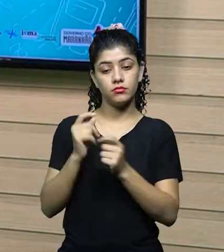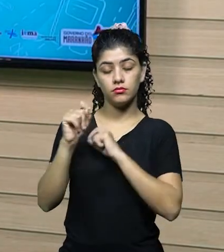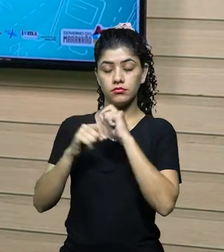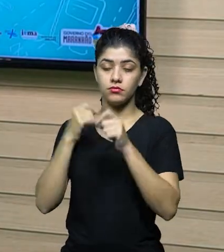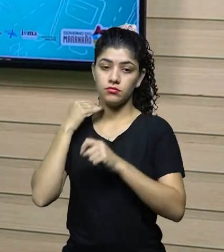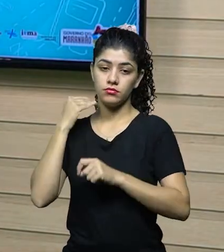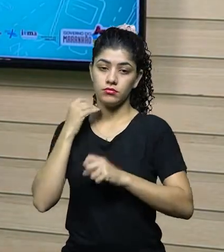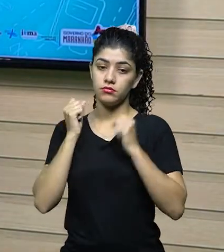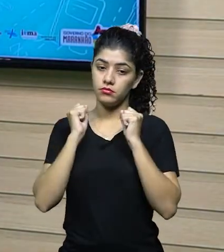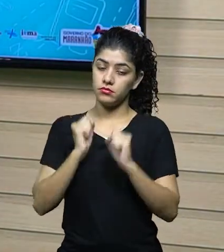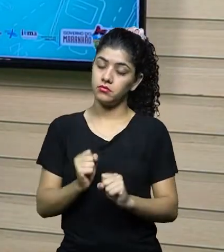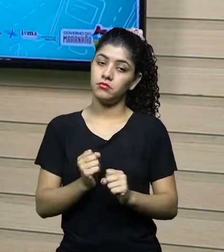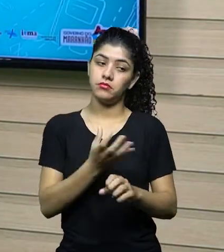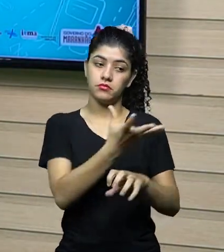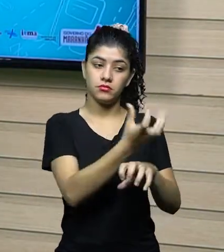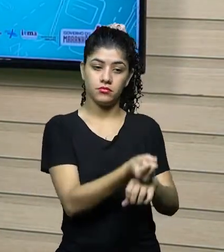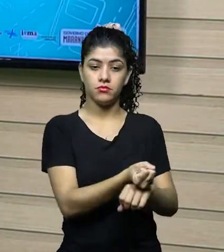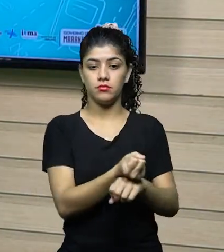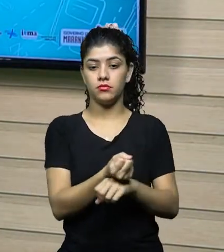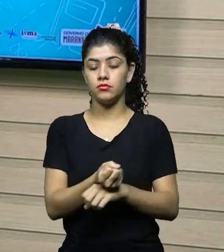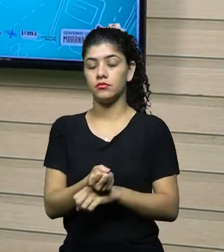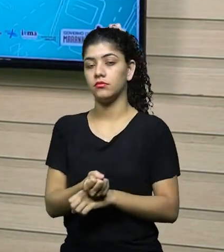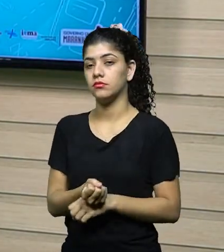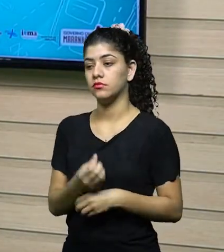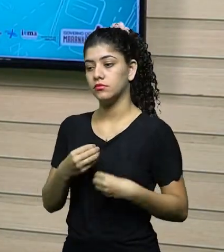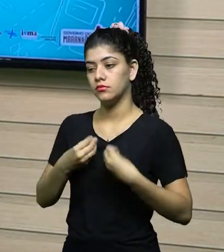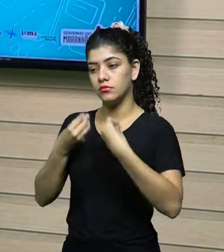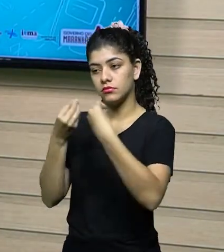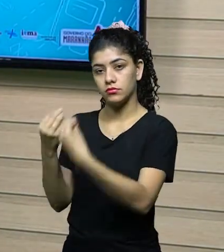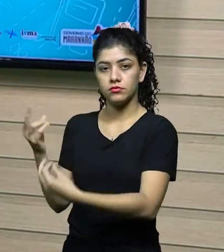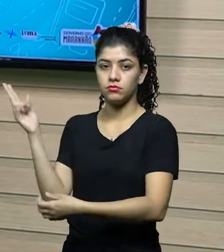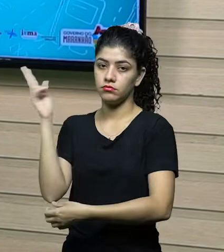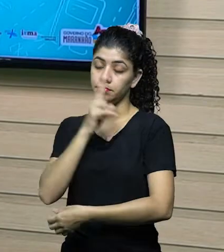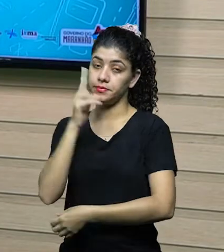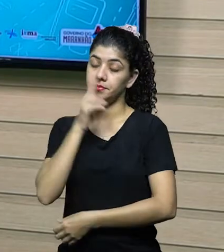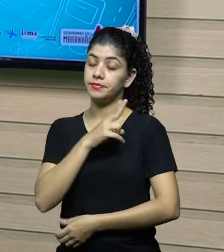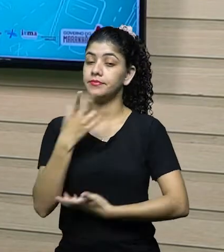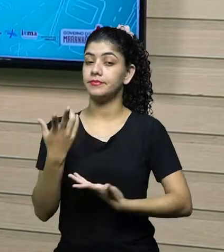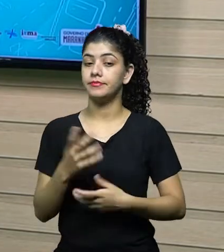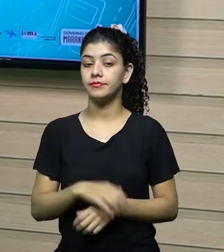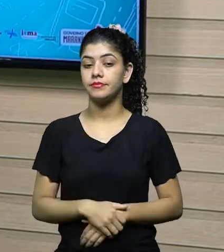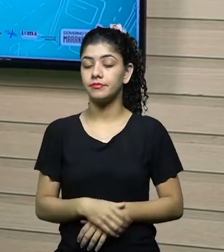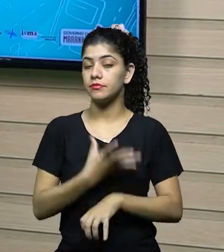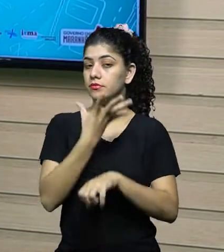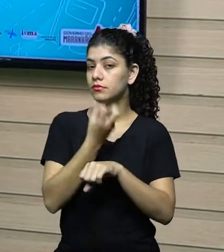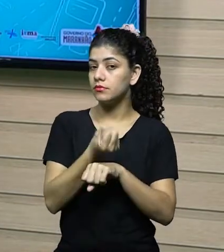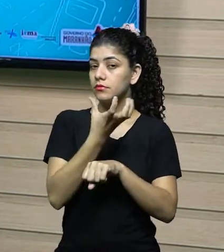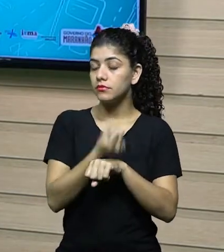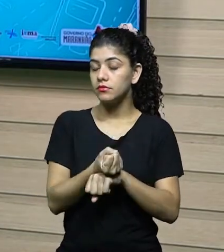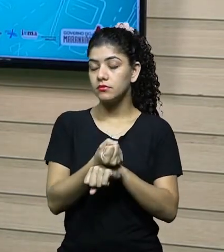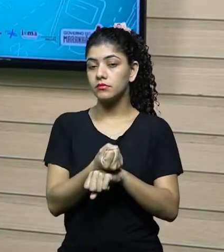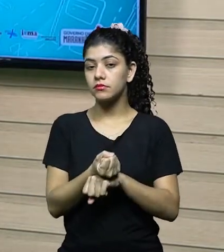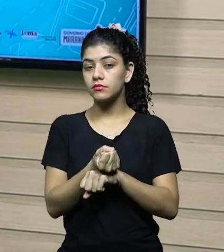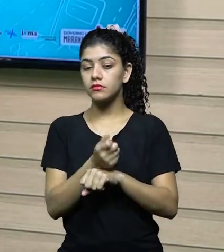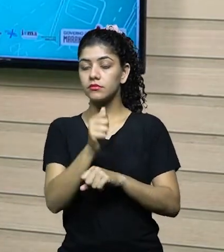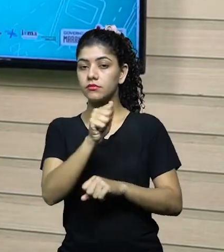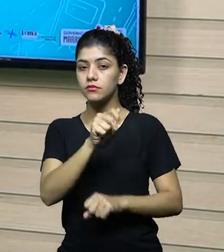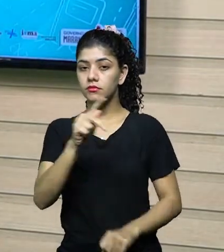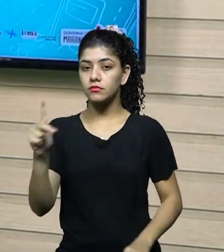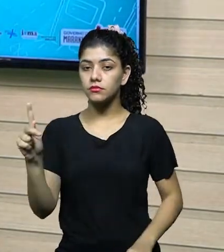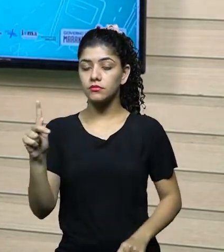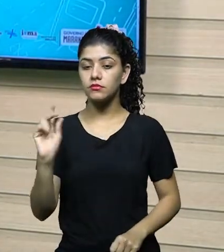exemplo, receber o seu auxílio emergencial. A tecnologia fez com que você baixasse um aplicativo